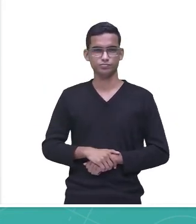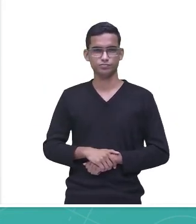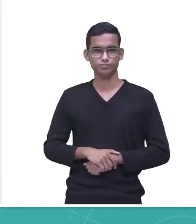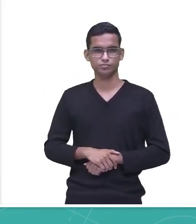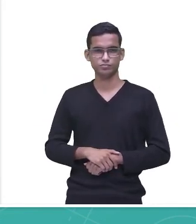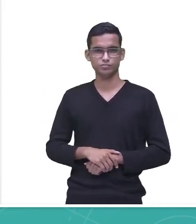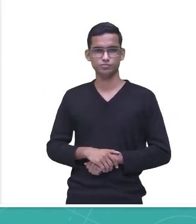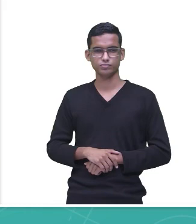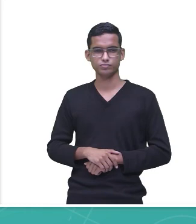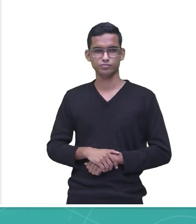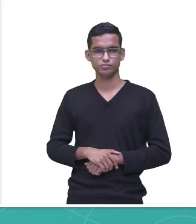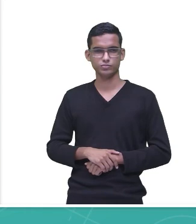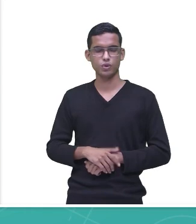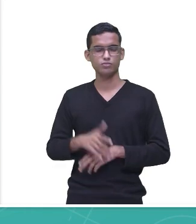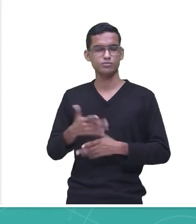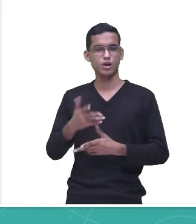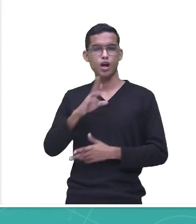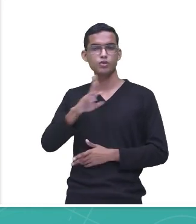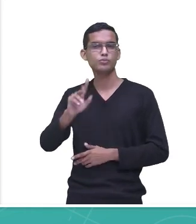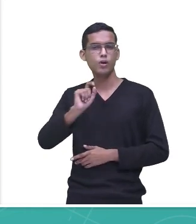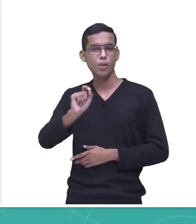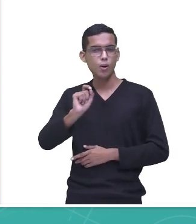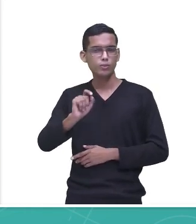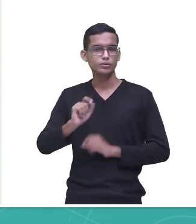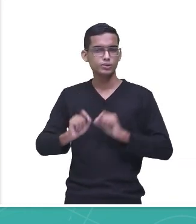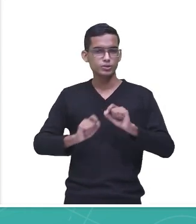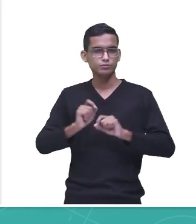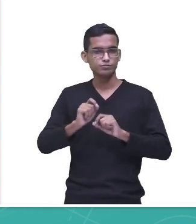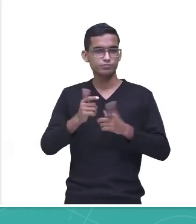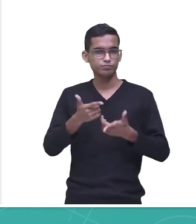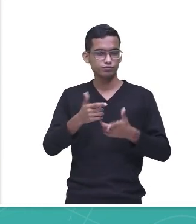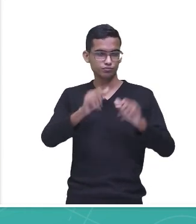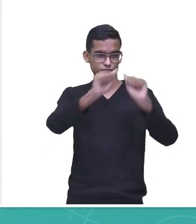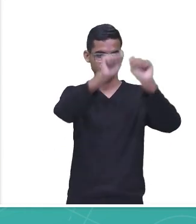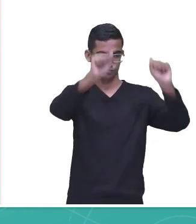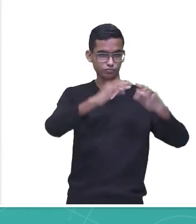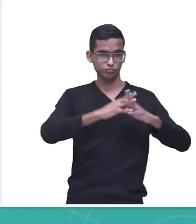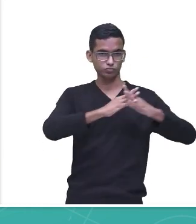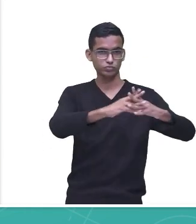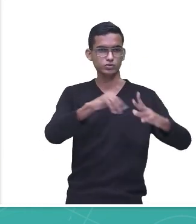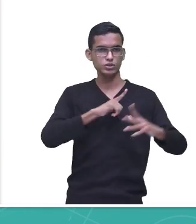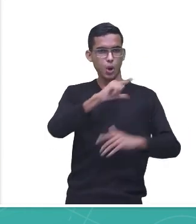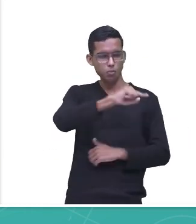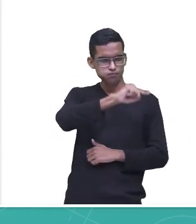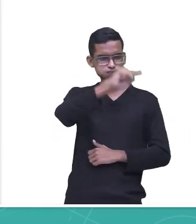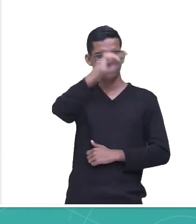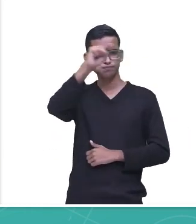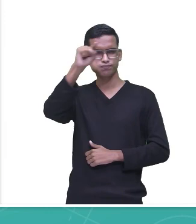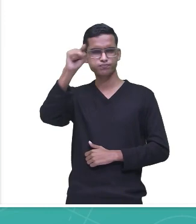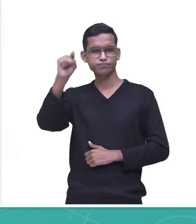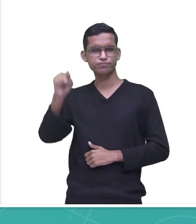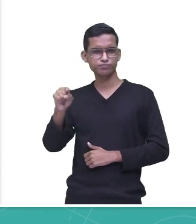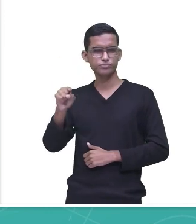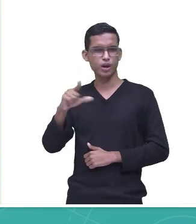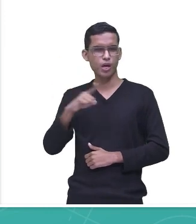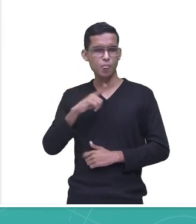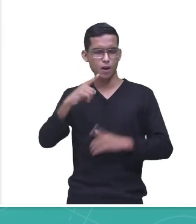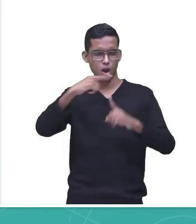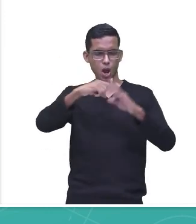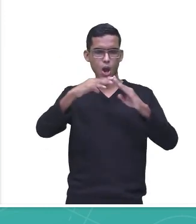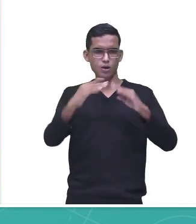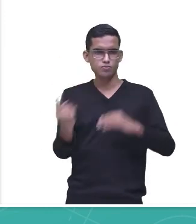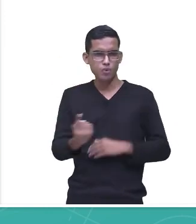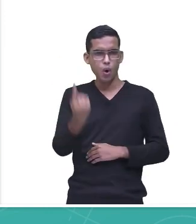deveriam responder? Bem, o estilo gótico havia verticalidade, ou seja, as igrejas eram muito altas. Na arte